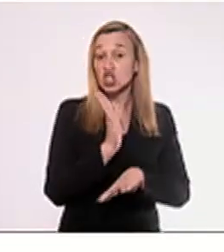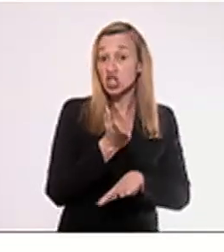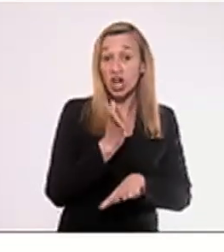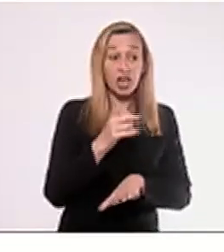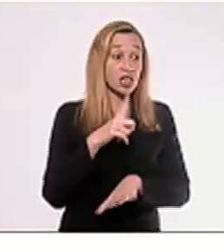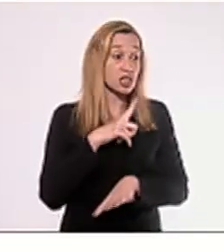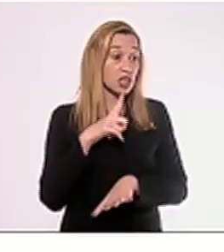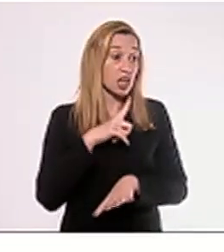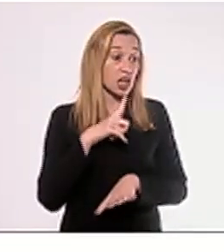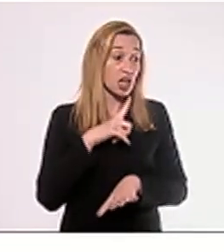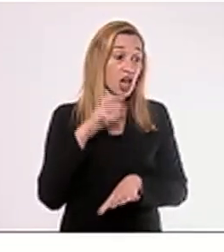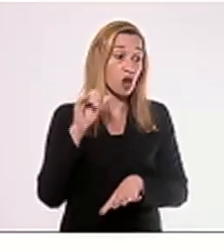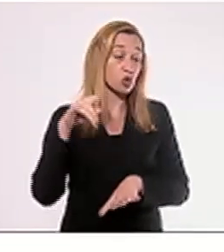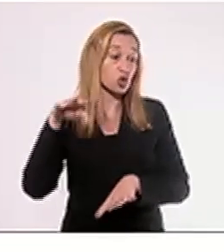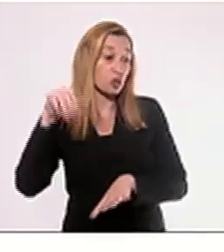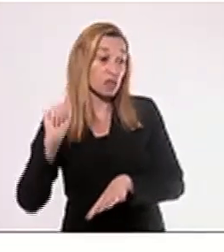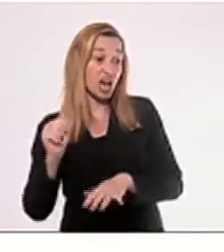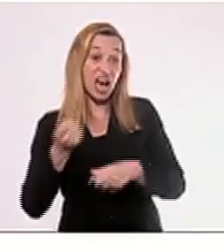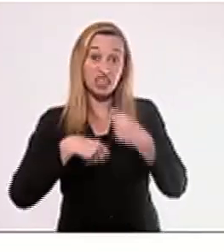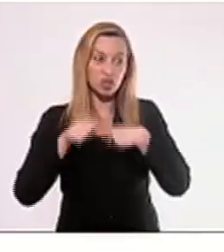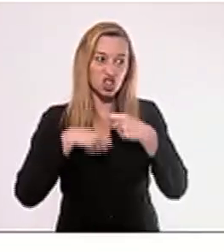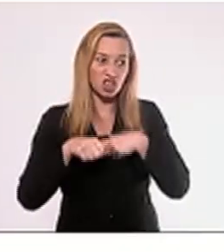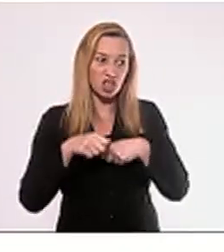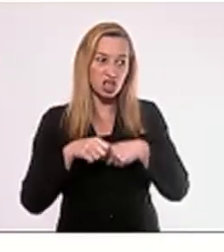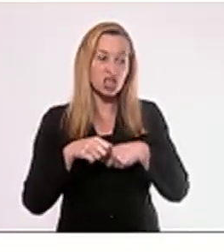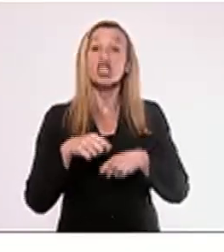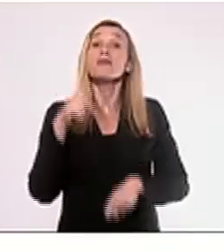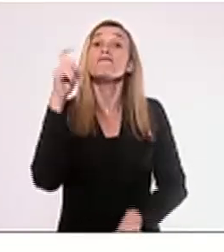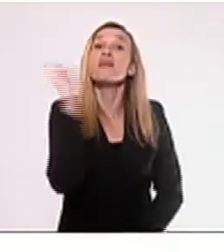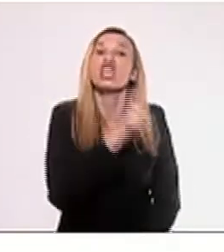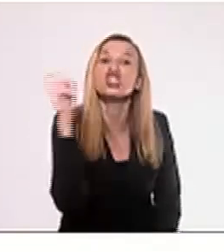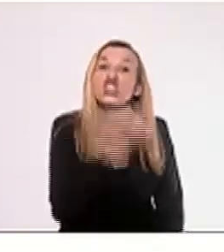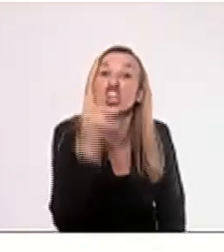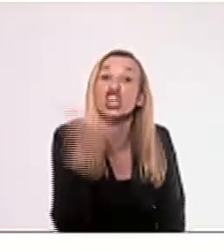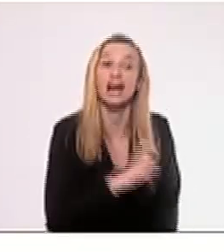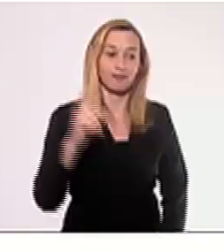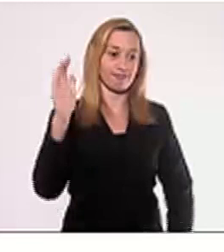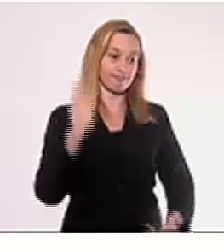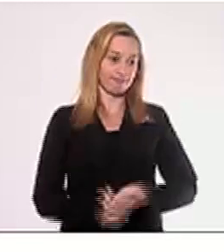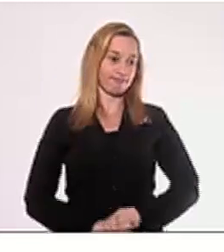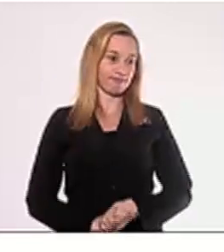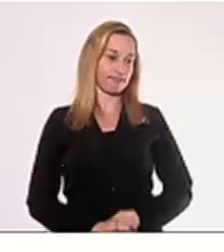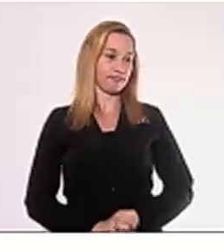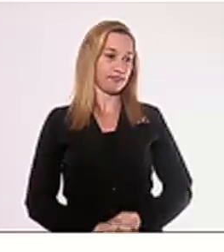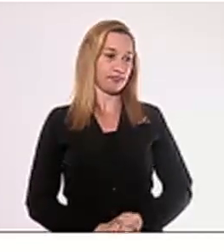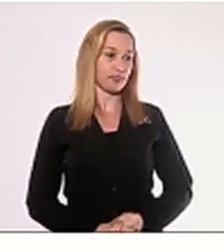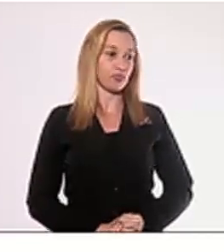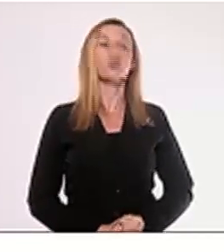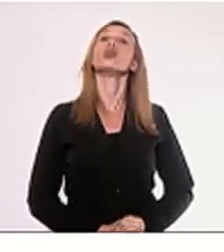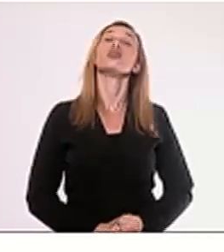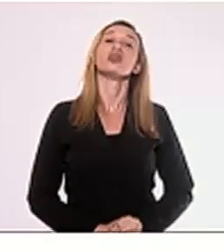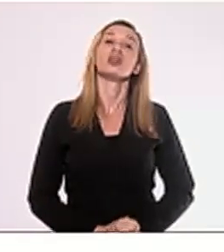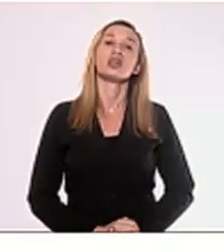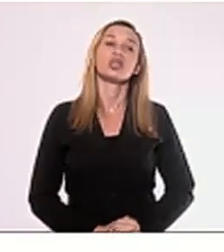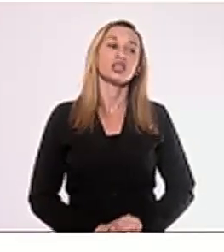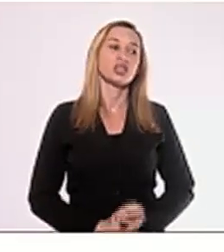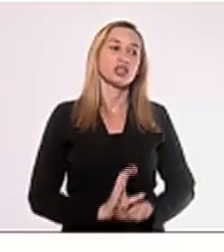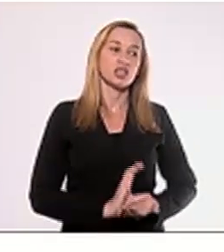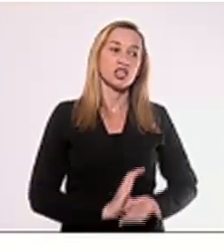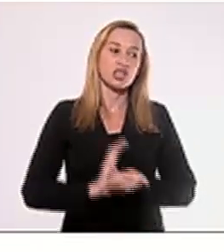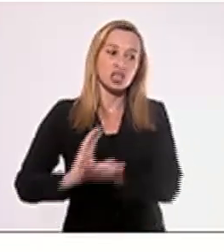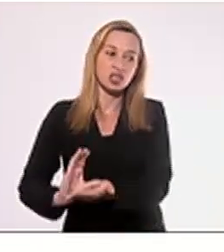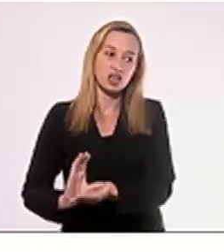possui autonomia administrativa. É mentira. E repasse de